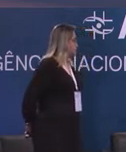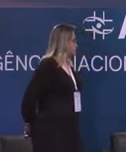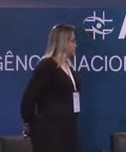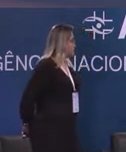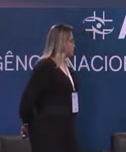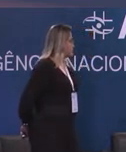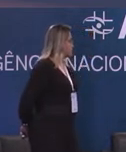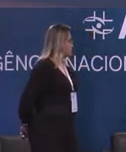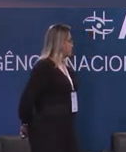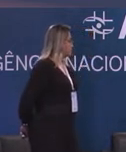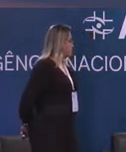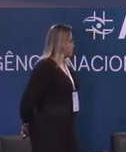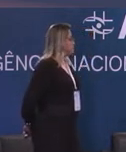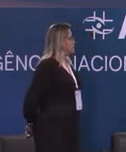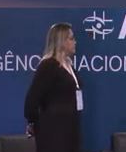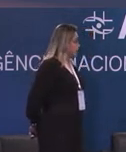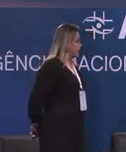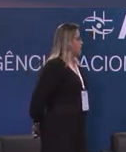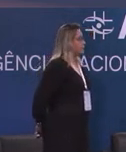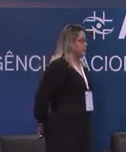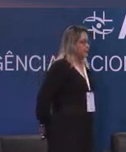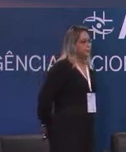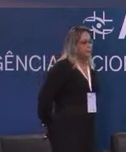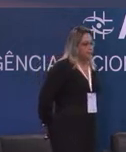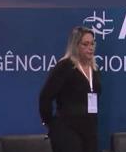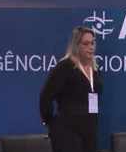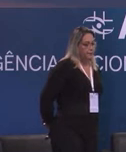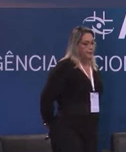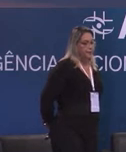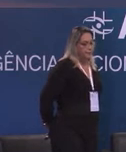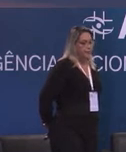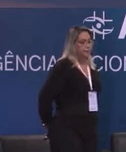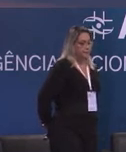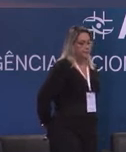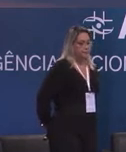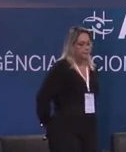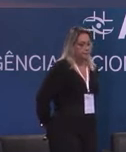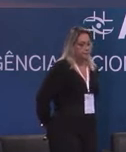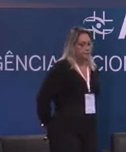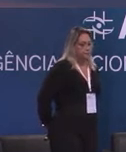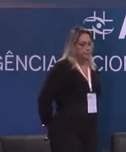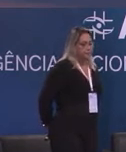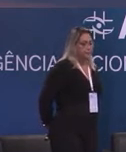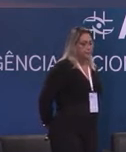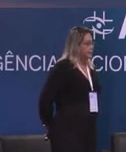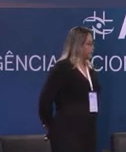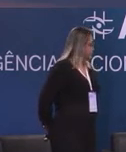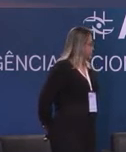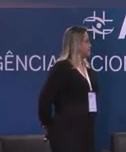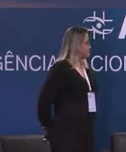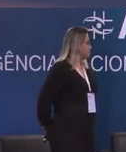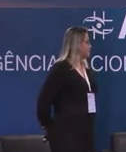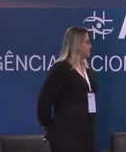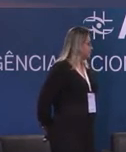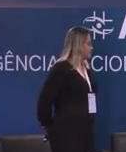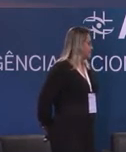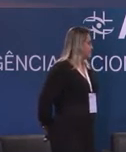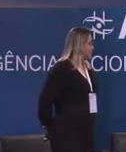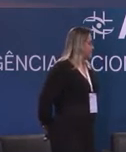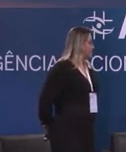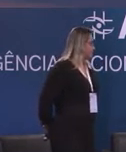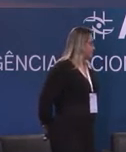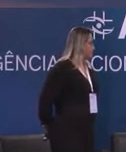nós estamos tratando exatamente desses pontos negativos. Todos esses pontos listados aqui